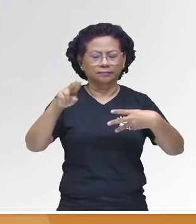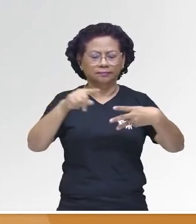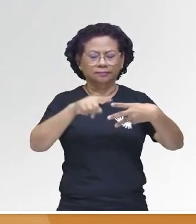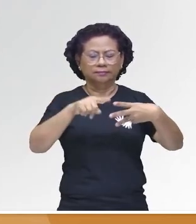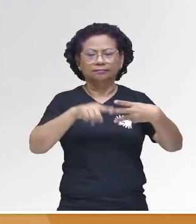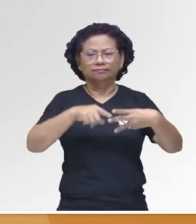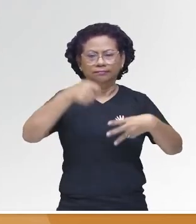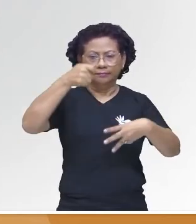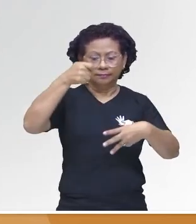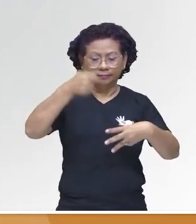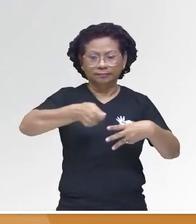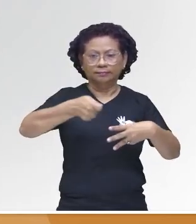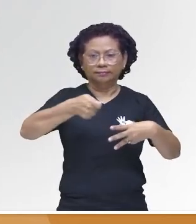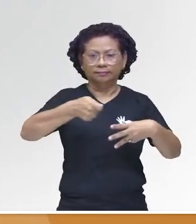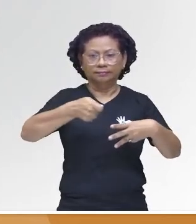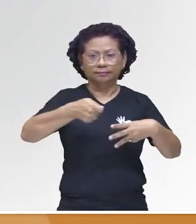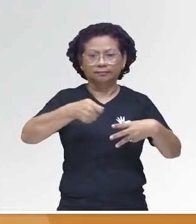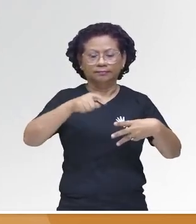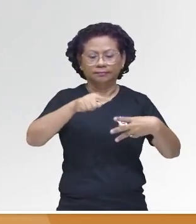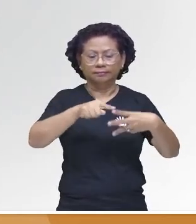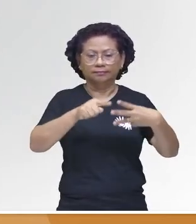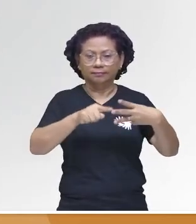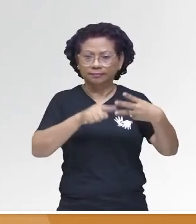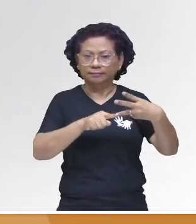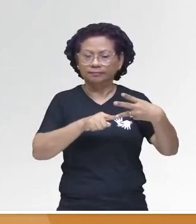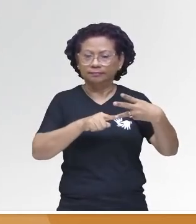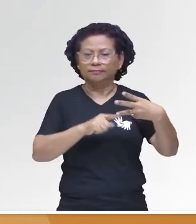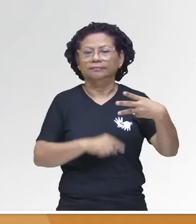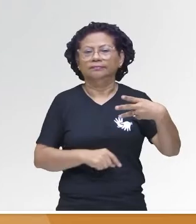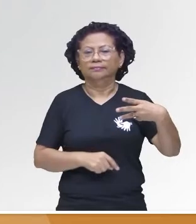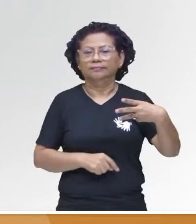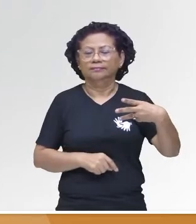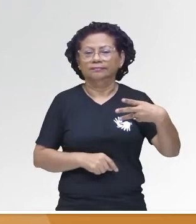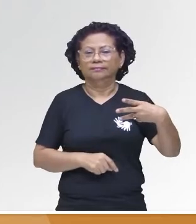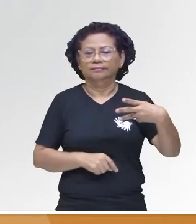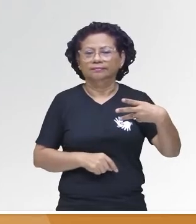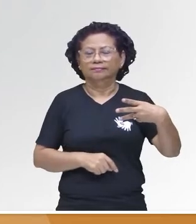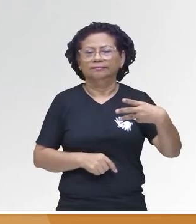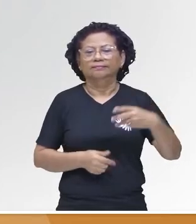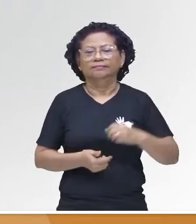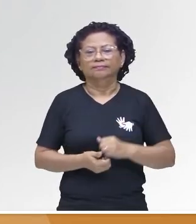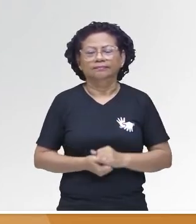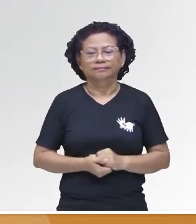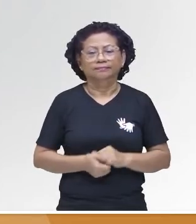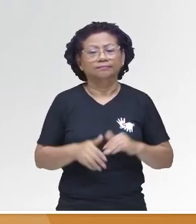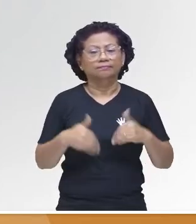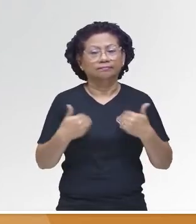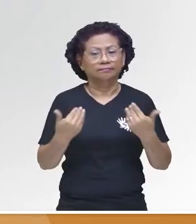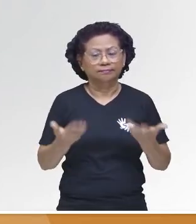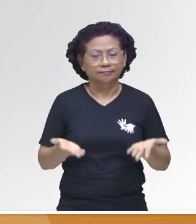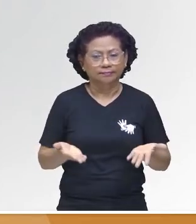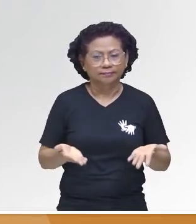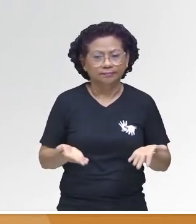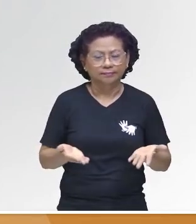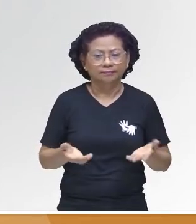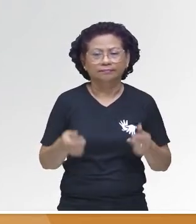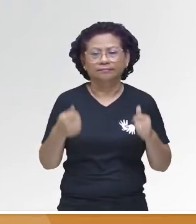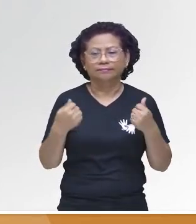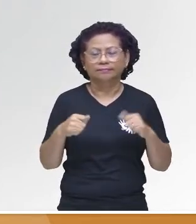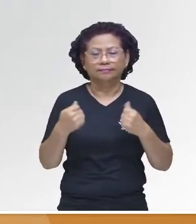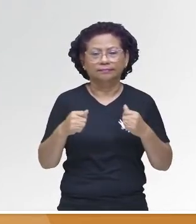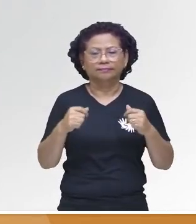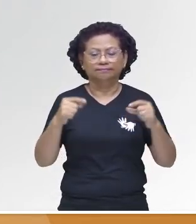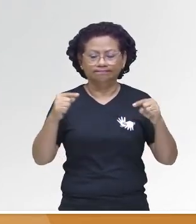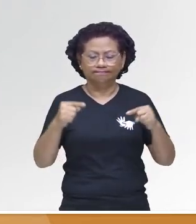poder executivo, legislativo e judiciário, eles são autônomos. Ou seja, eles não precisam da